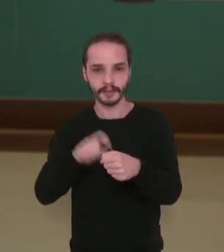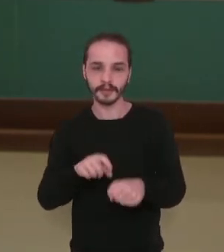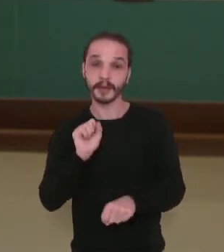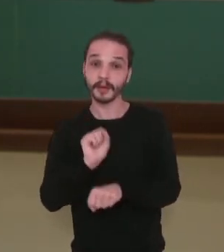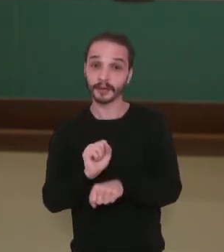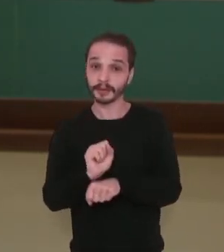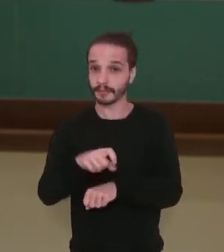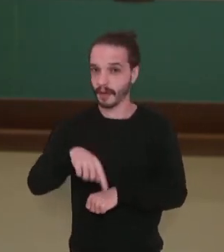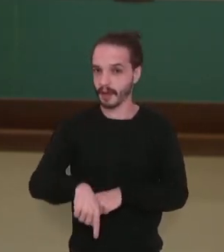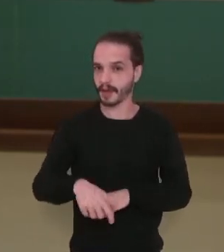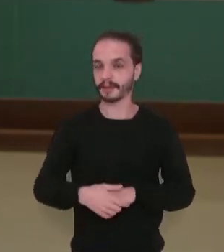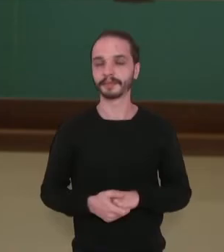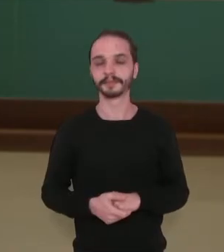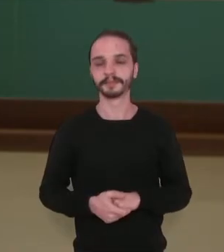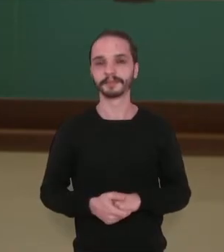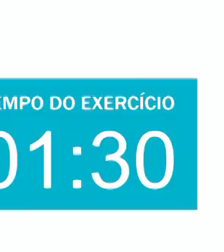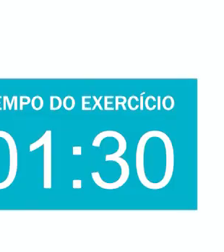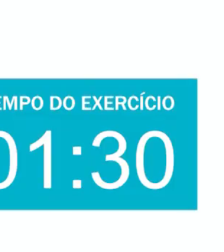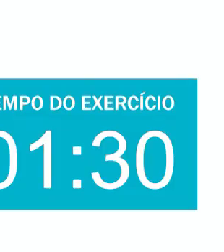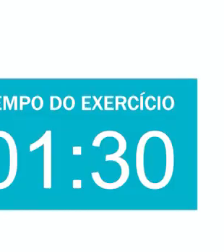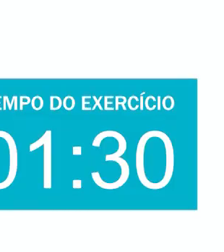aqui, até já.